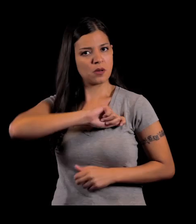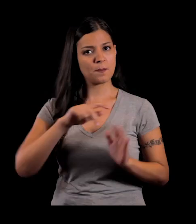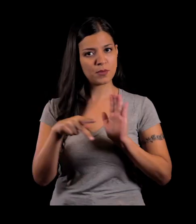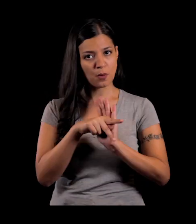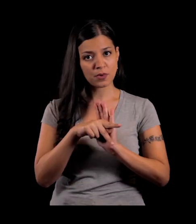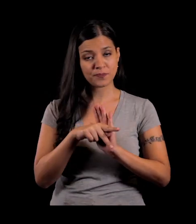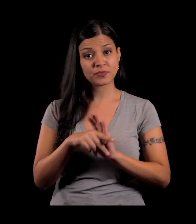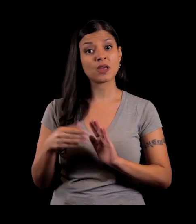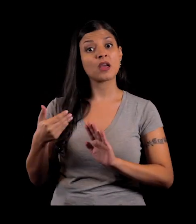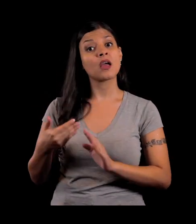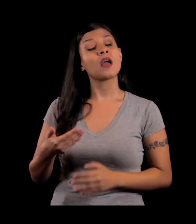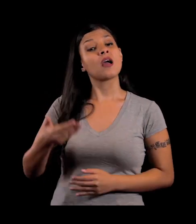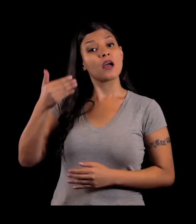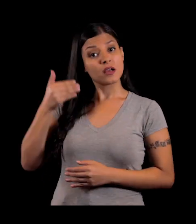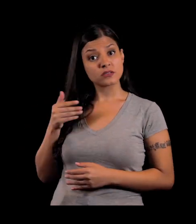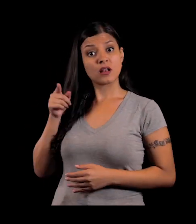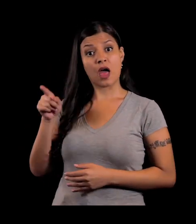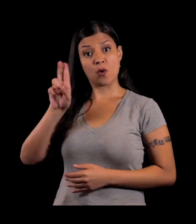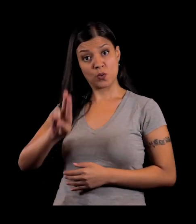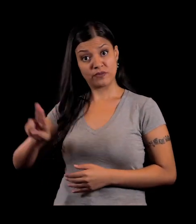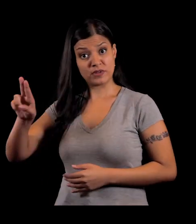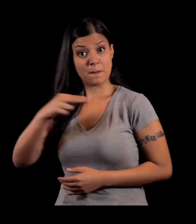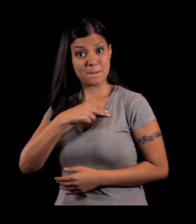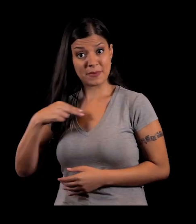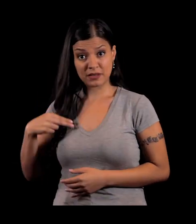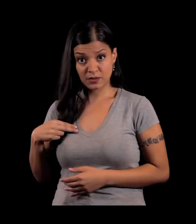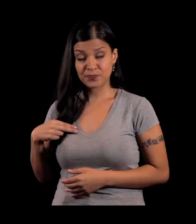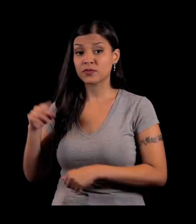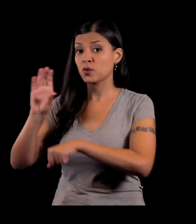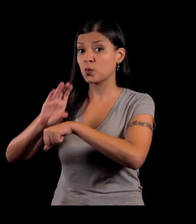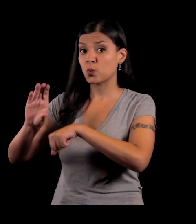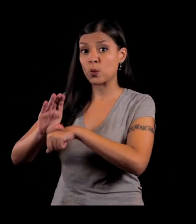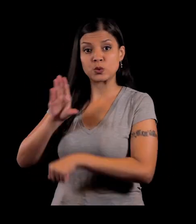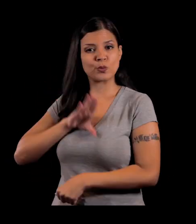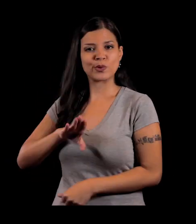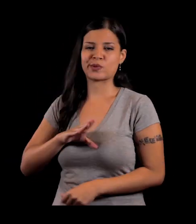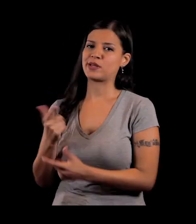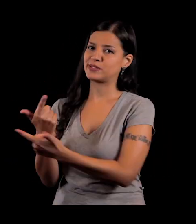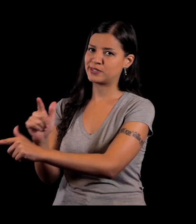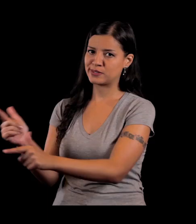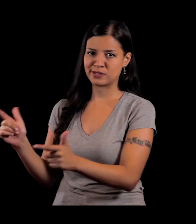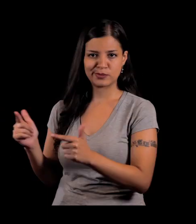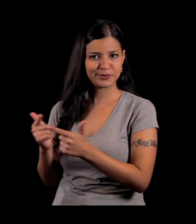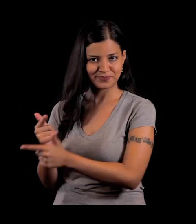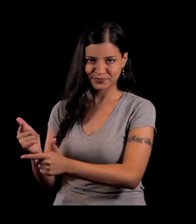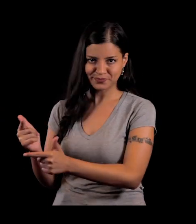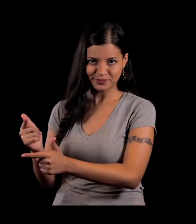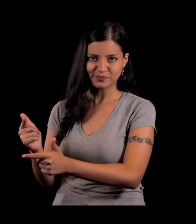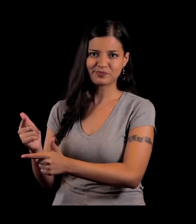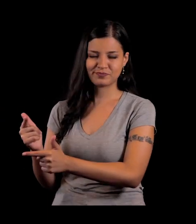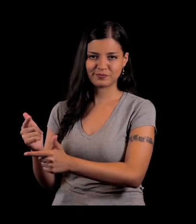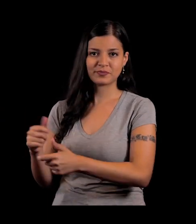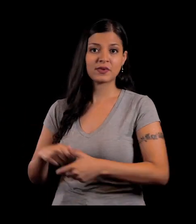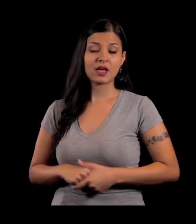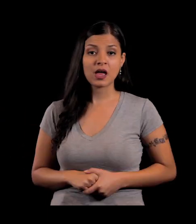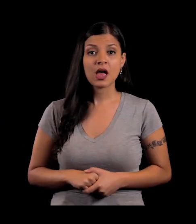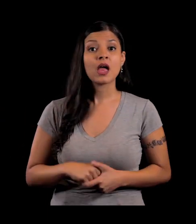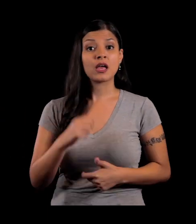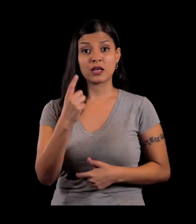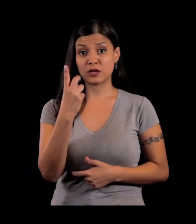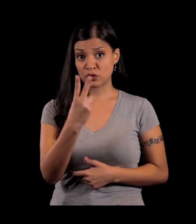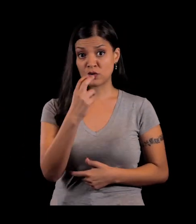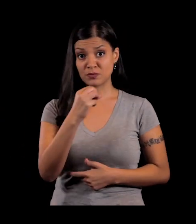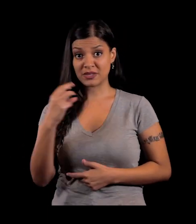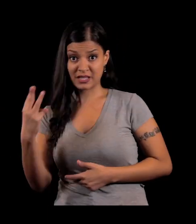minha universidade, que é a Universidade de Pequim, não tinha o curso de português. E em